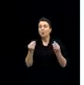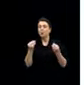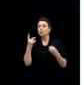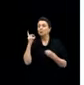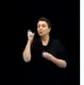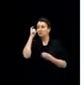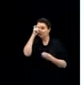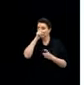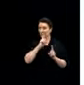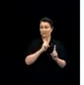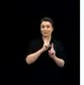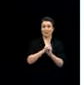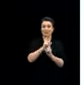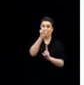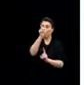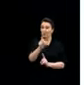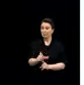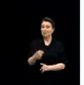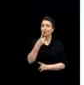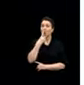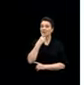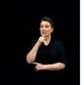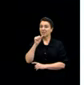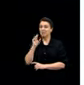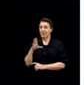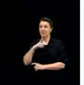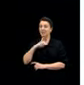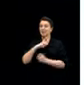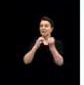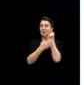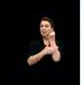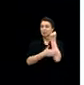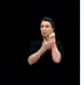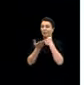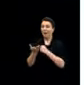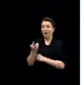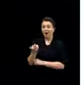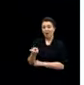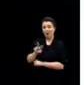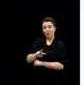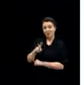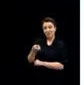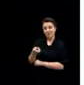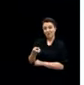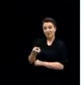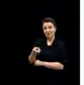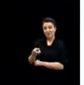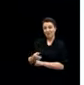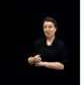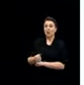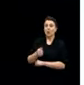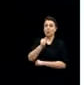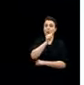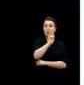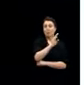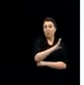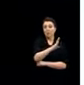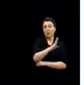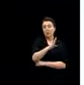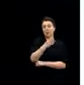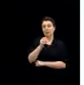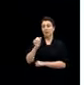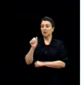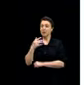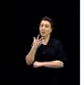difíceis de encontrar. E contém anticorpos, ao contrário, é contra o tipo A. O A é contra o tipo B e o B é contra o tipo